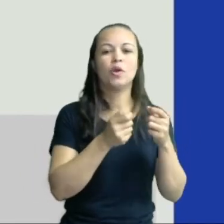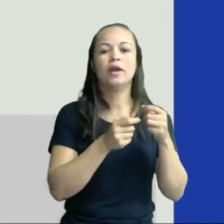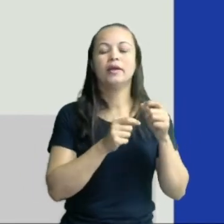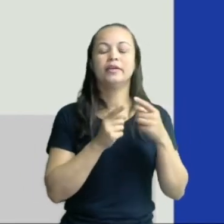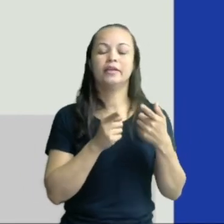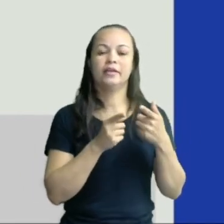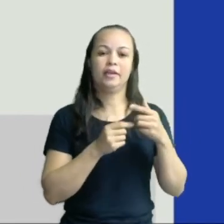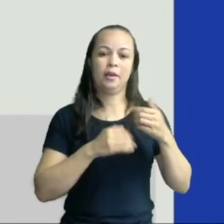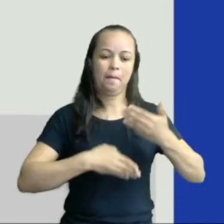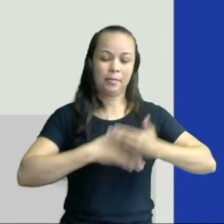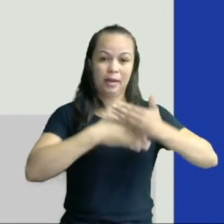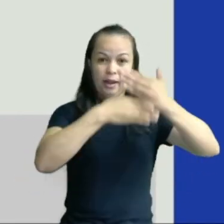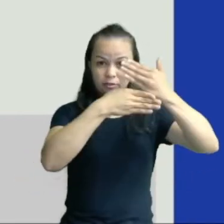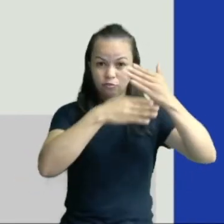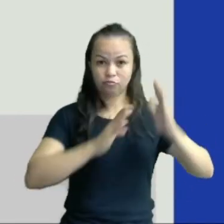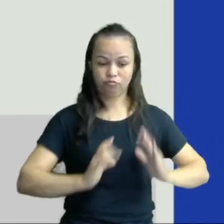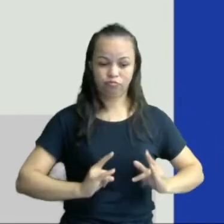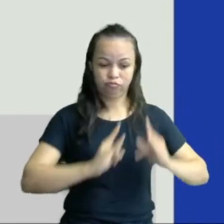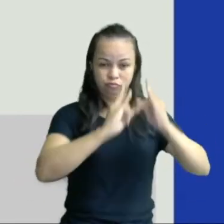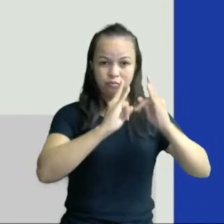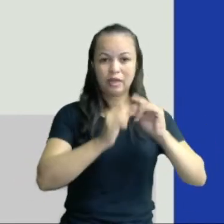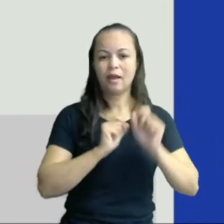plantação e criação de gado,